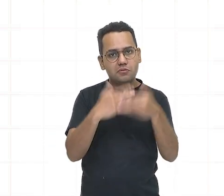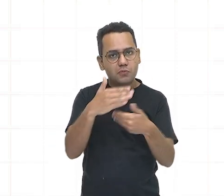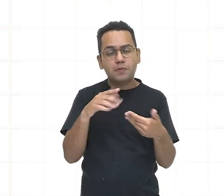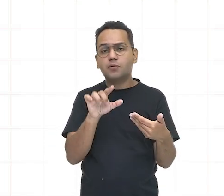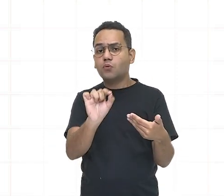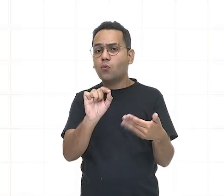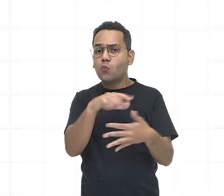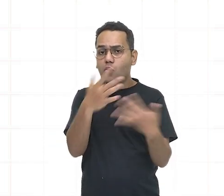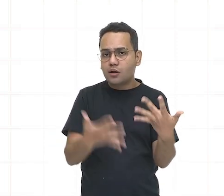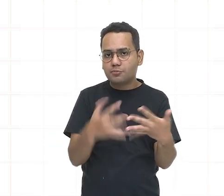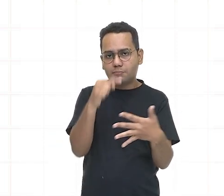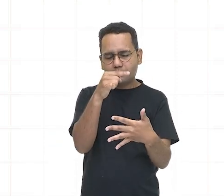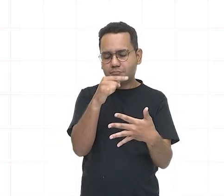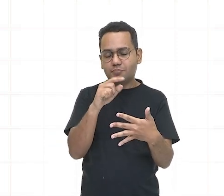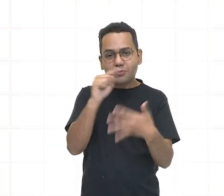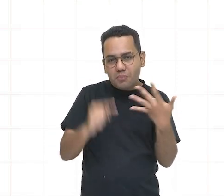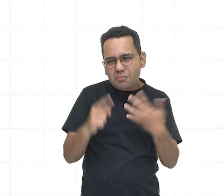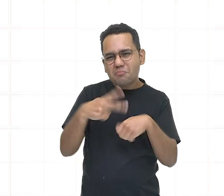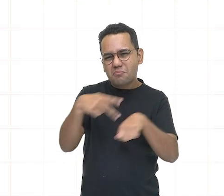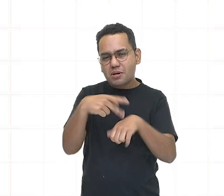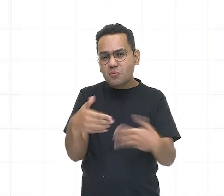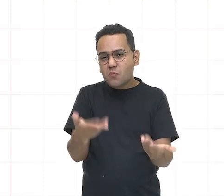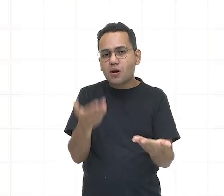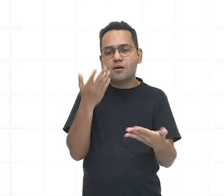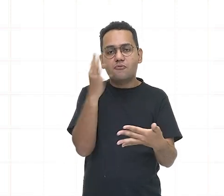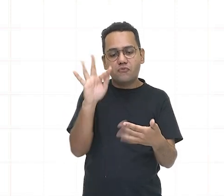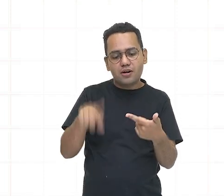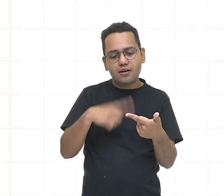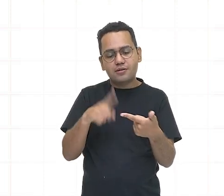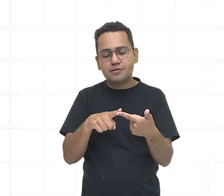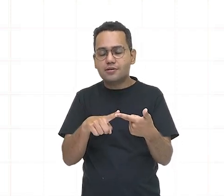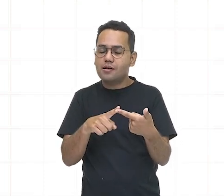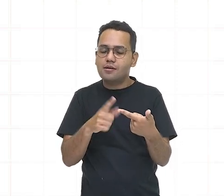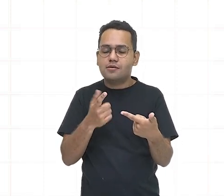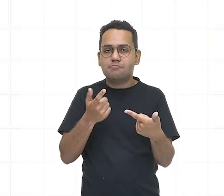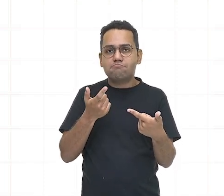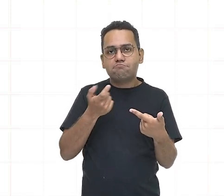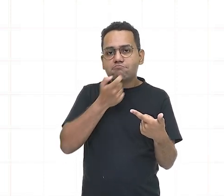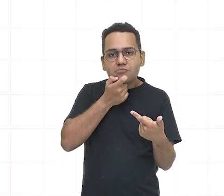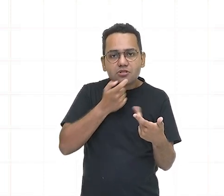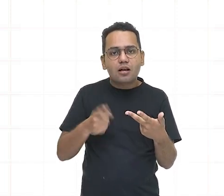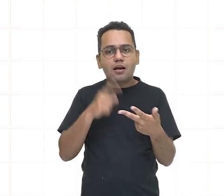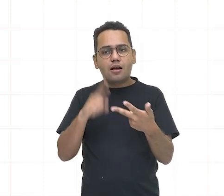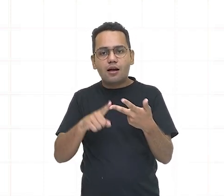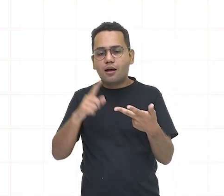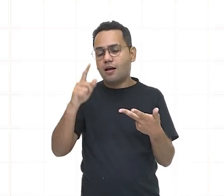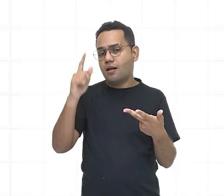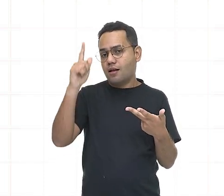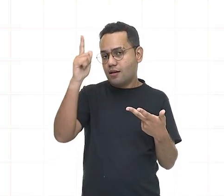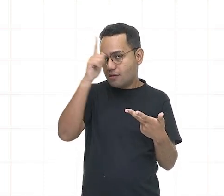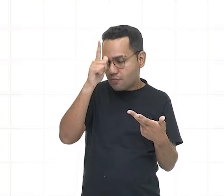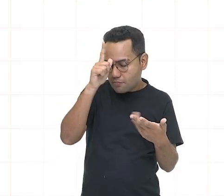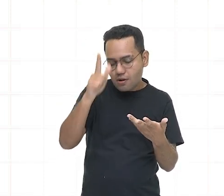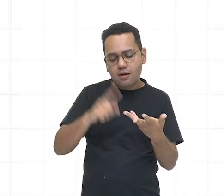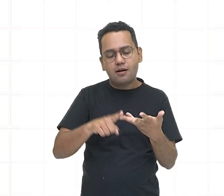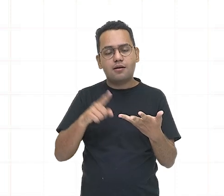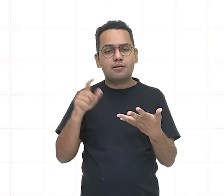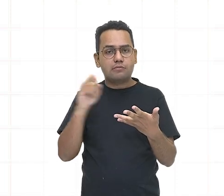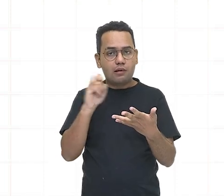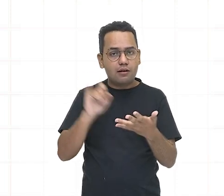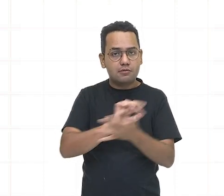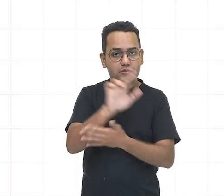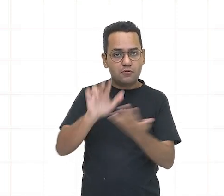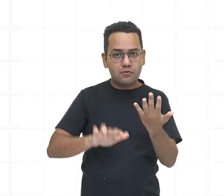França, a Alemanha, a Espanha, a Itália, né? A Inglaterra. Então, esses países, eles acabam se